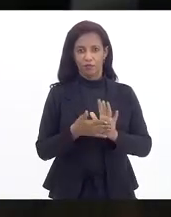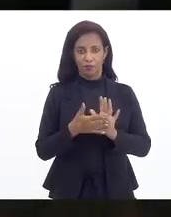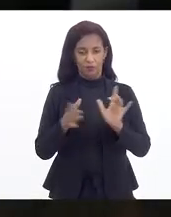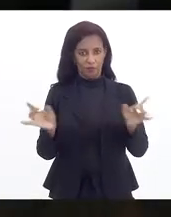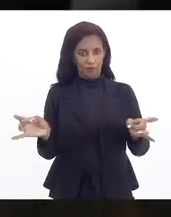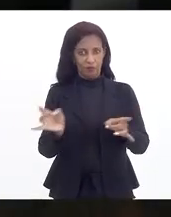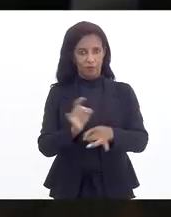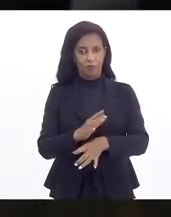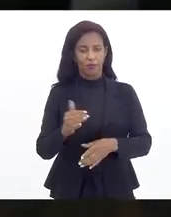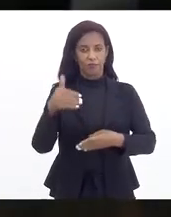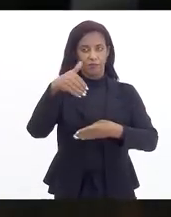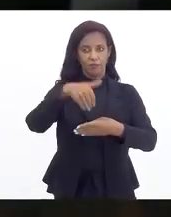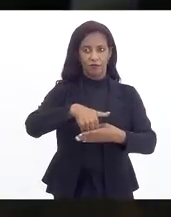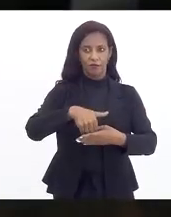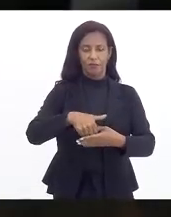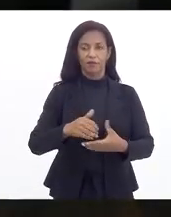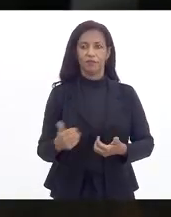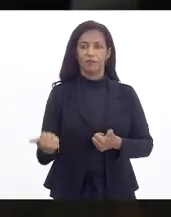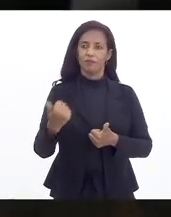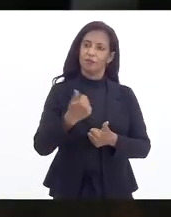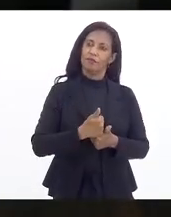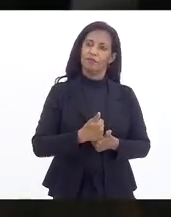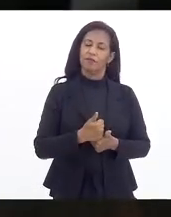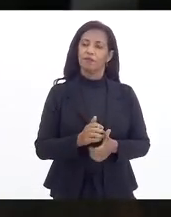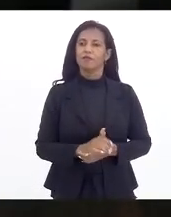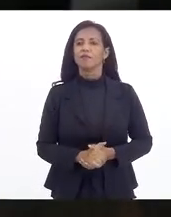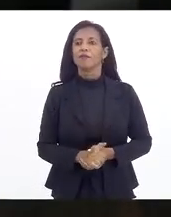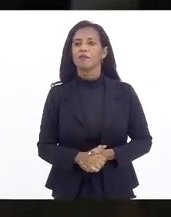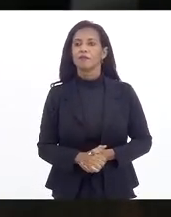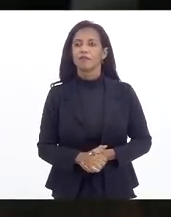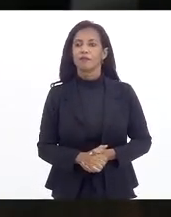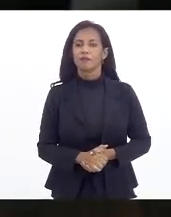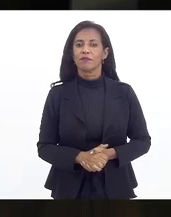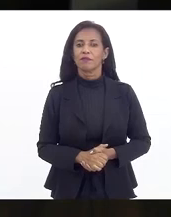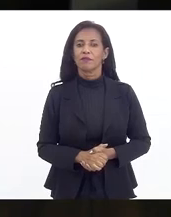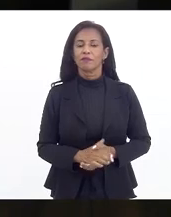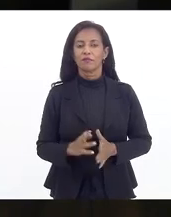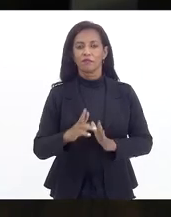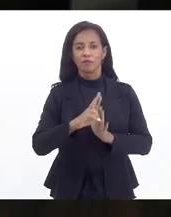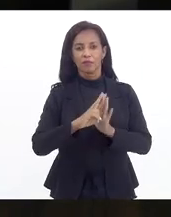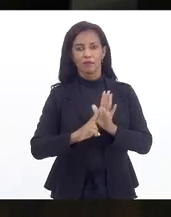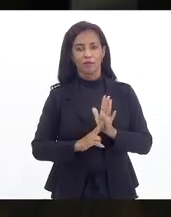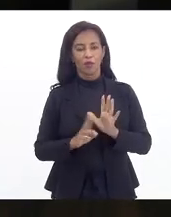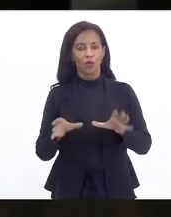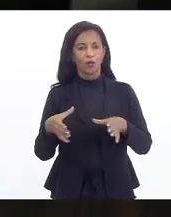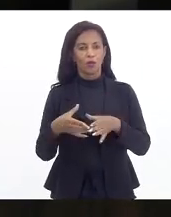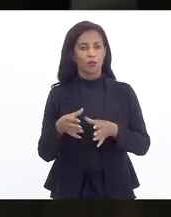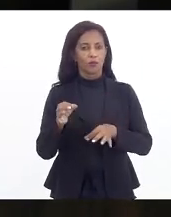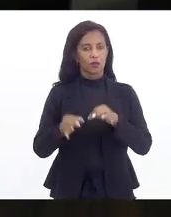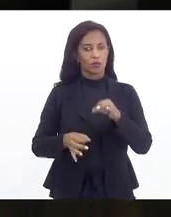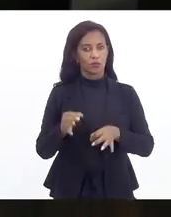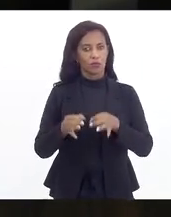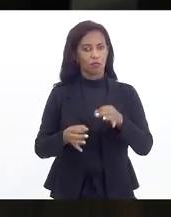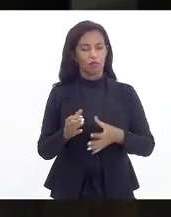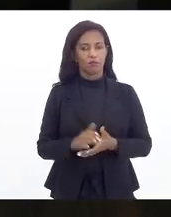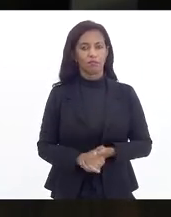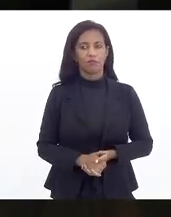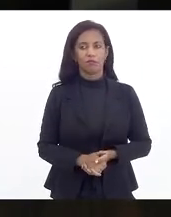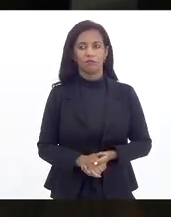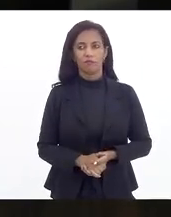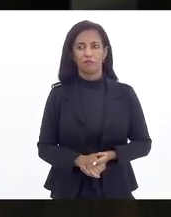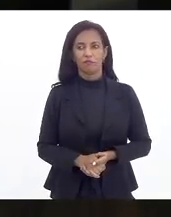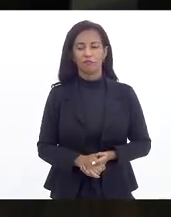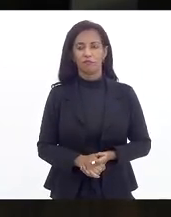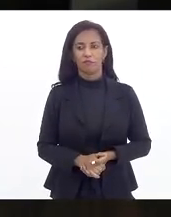emitidos em votação, substitutivo, com forma final da Comissão de Constituição e Justiça, senhores que aprovam, permaneçam como estão, aprovado,